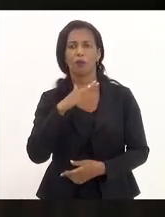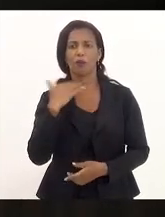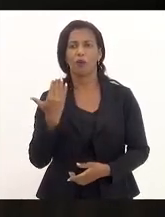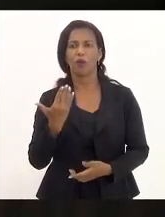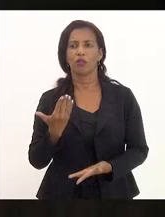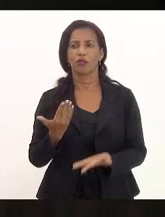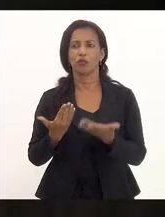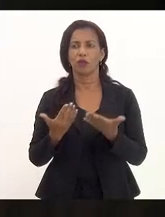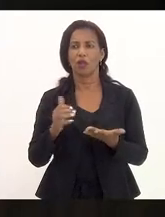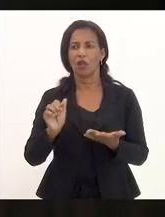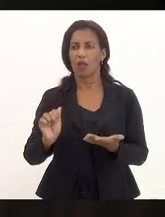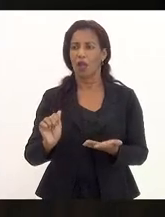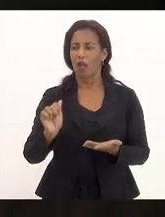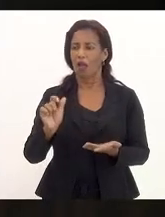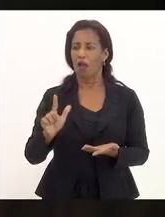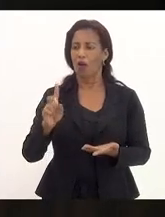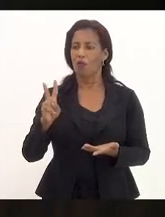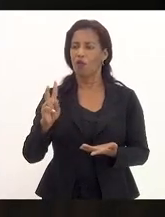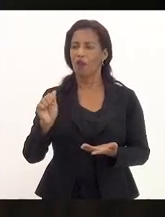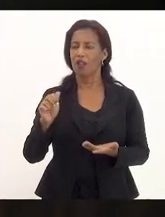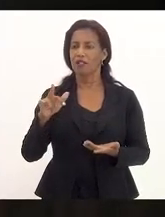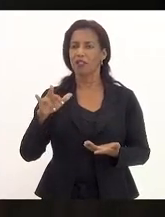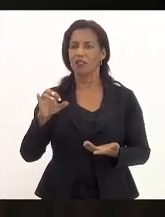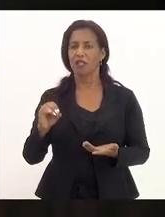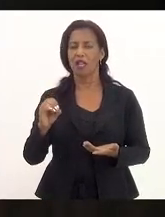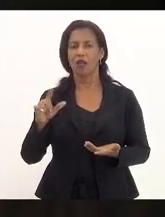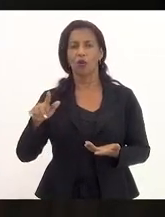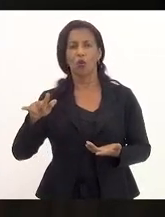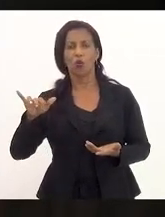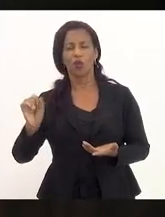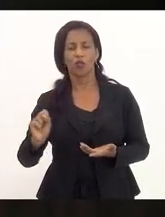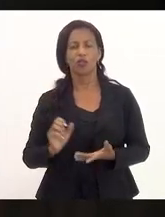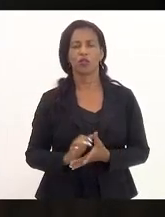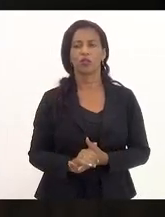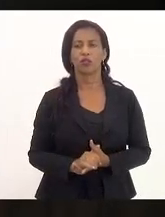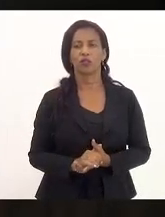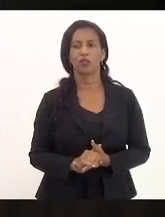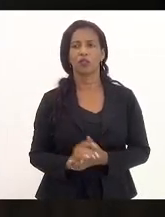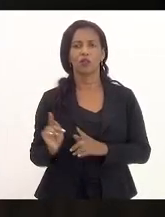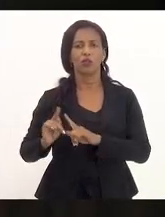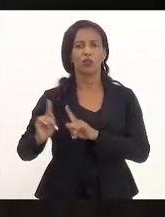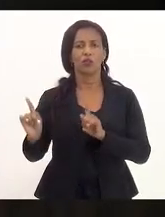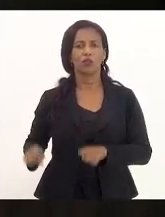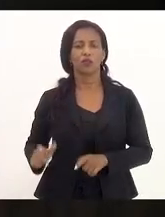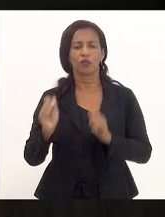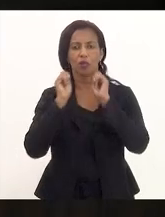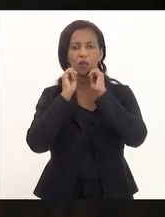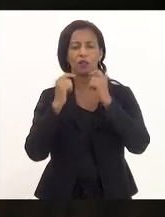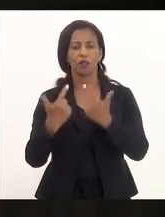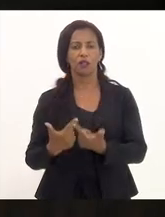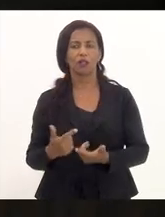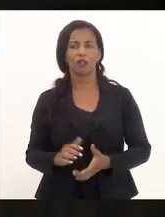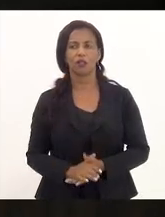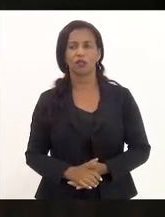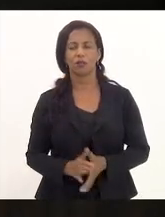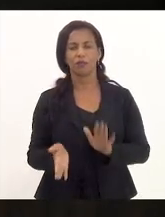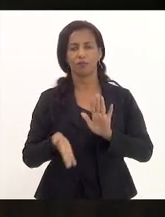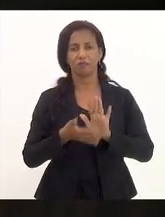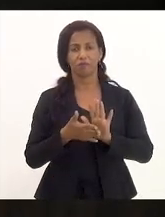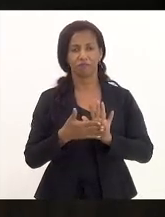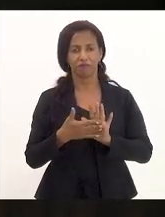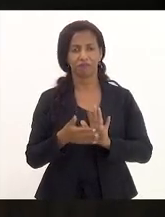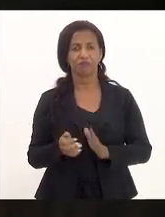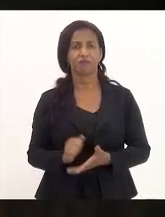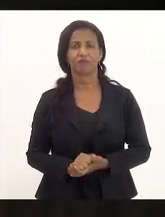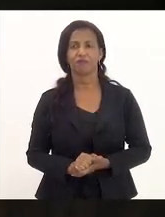senhor Alvacelli Luiz de Paula Lestro, servidor da Alerj. Aparecida com Comissão de Normas